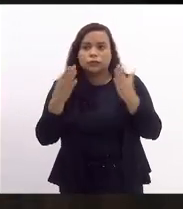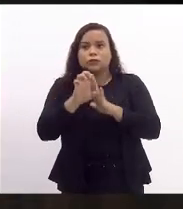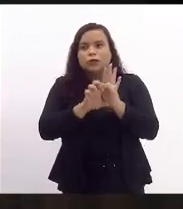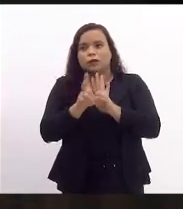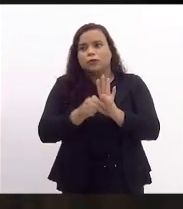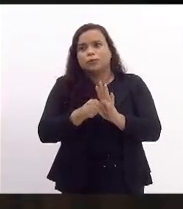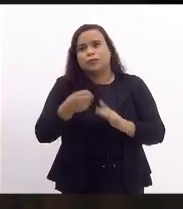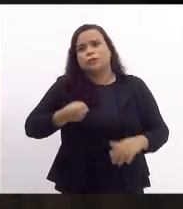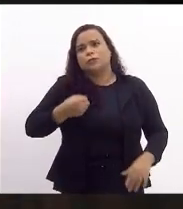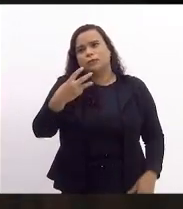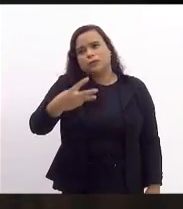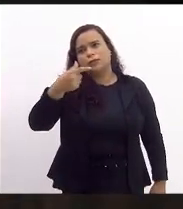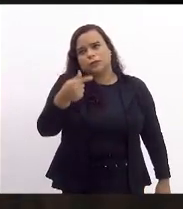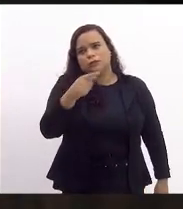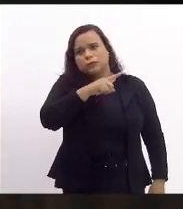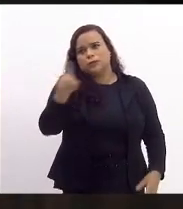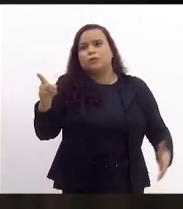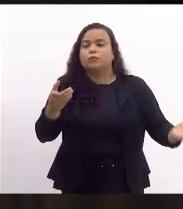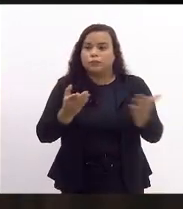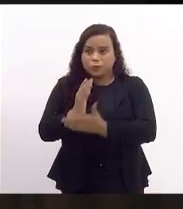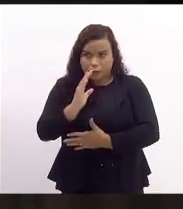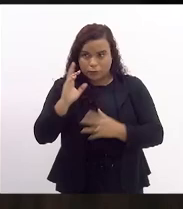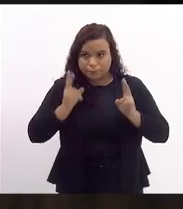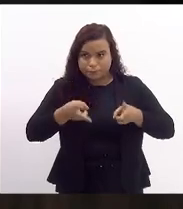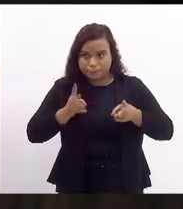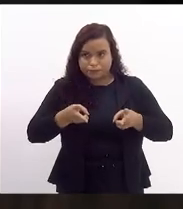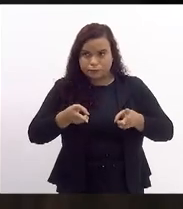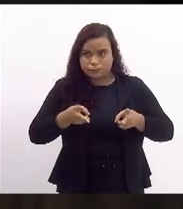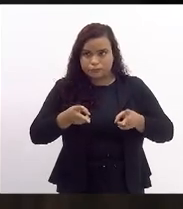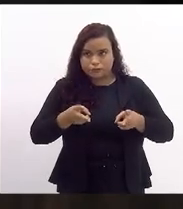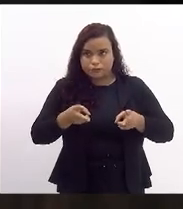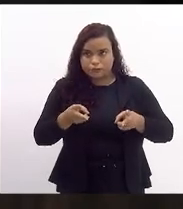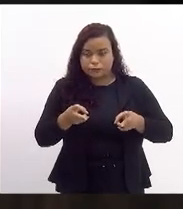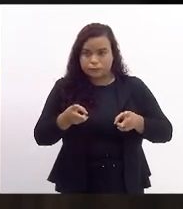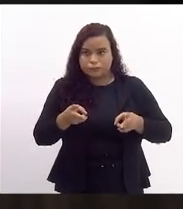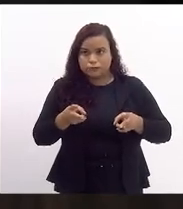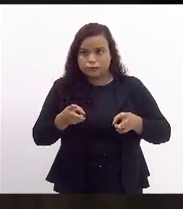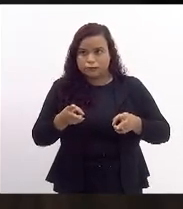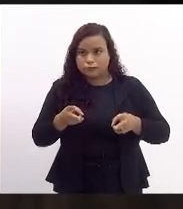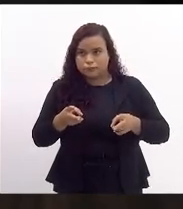à emenda nº 37 se eu tiver a prova Vanessa como estão